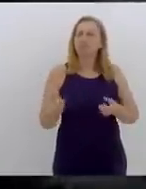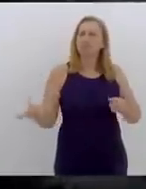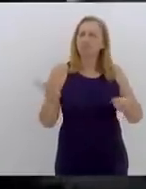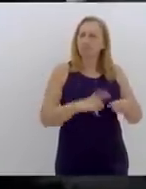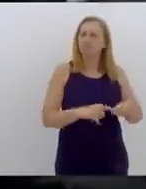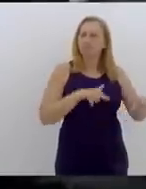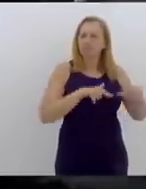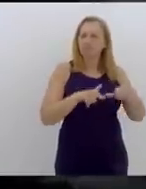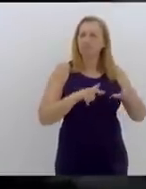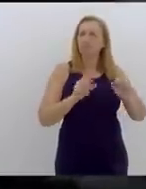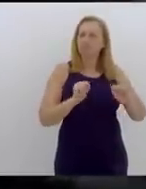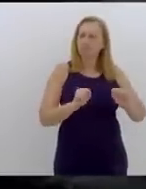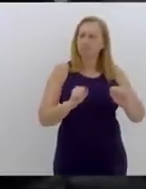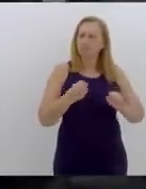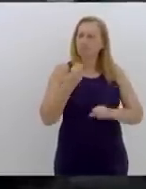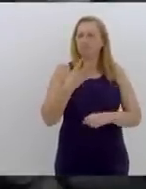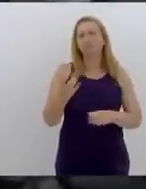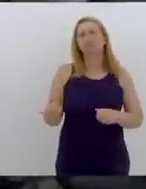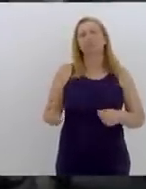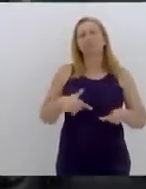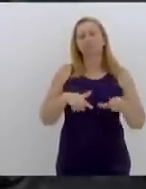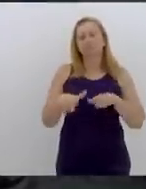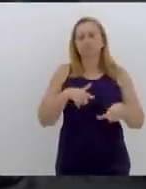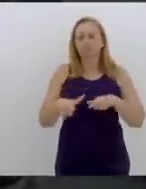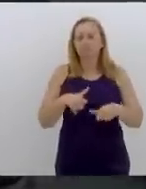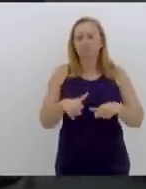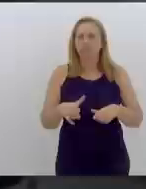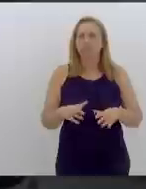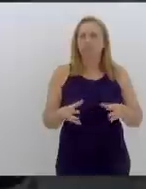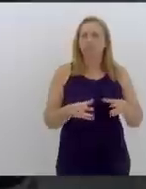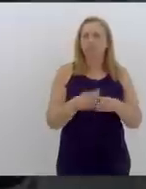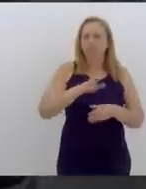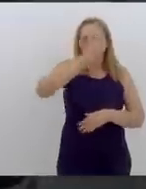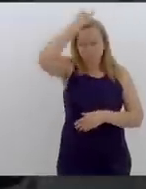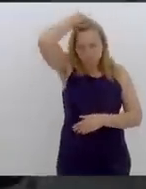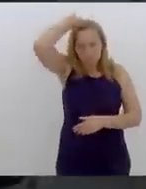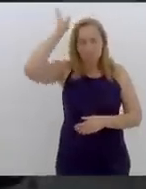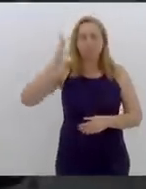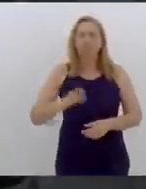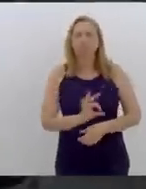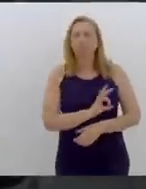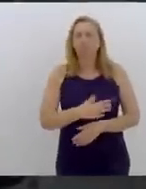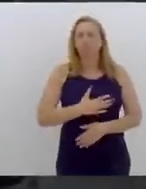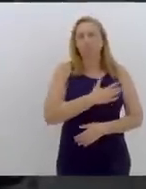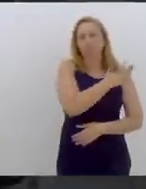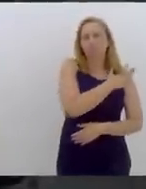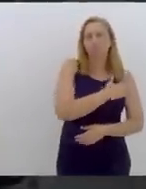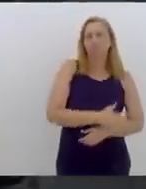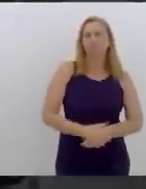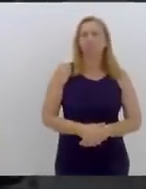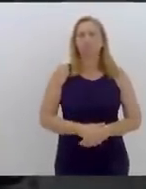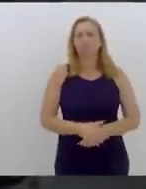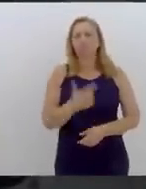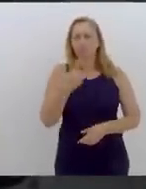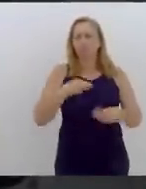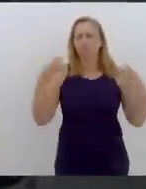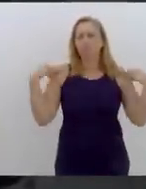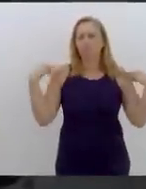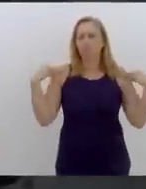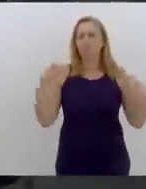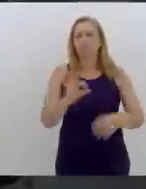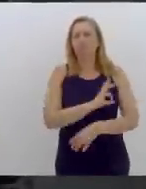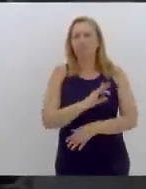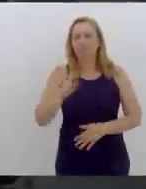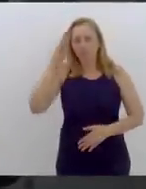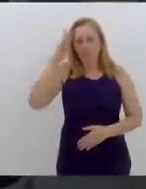eu posso ser útil posso ser o último por corpo de bombeiro pode ser o último pra Polícia Militar que eu sou motorista militar do